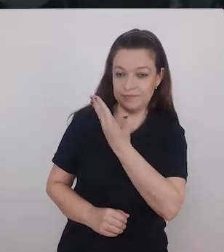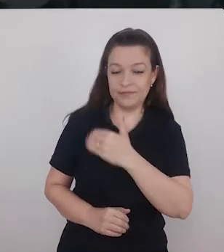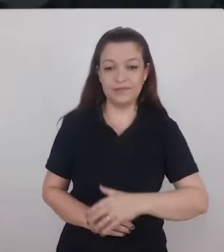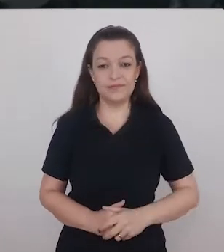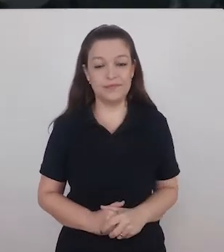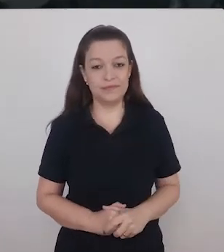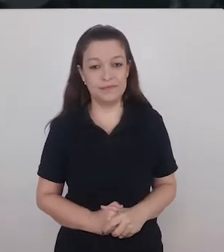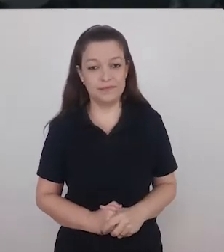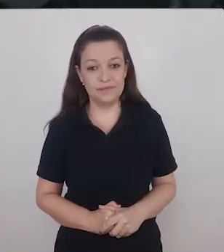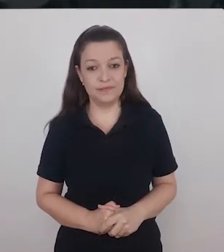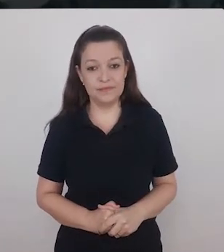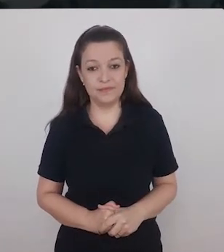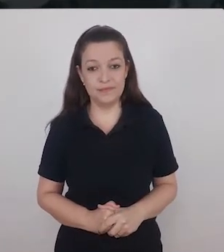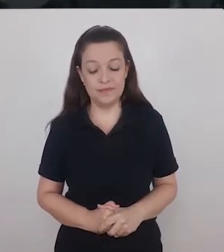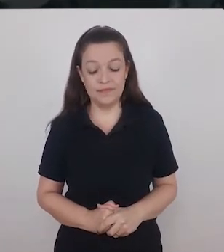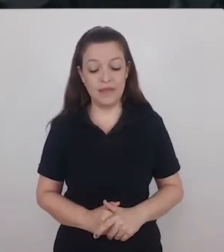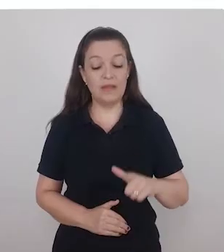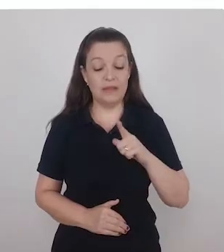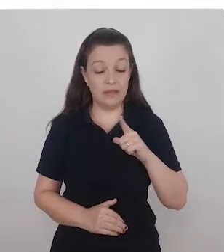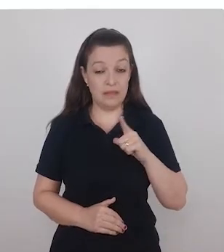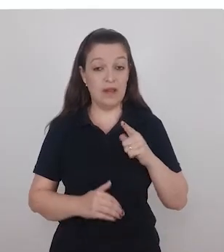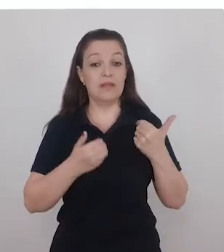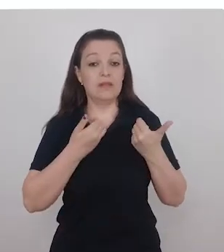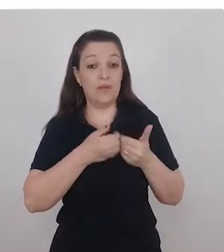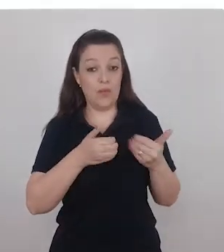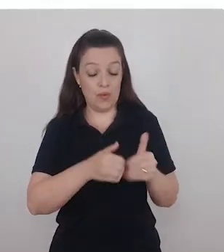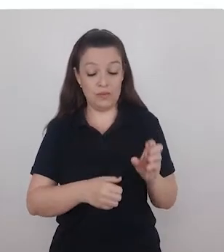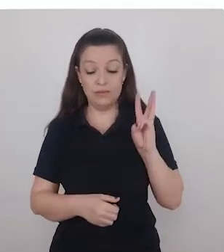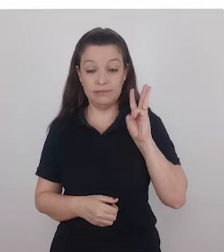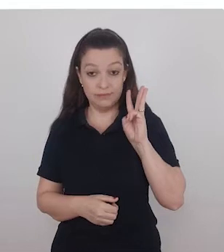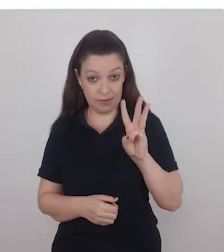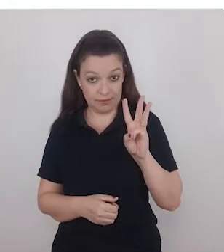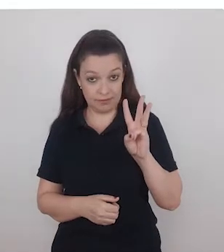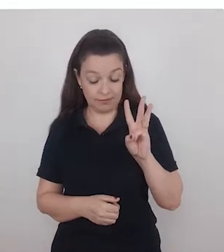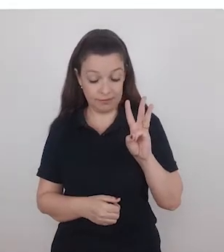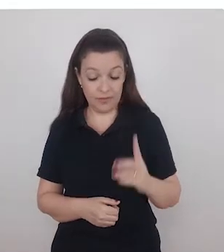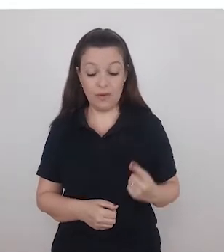tela. Então, nós temos 3 ônibus.